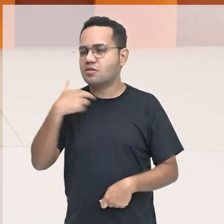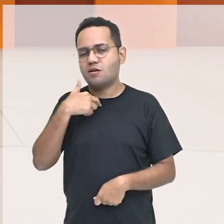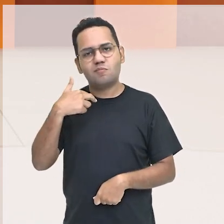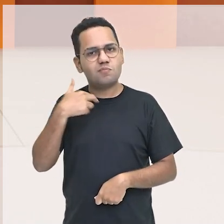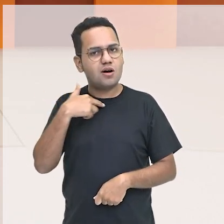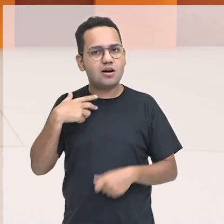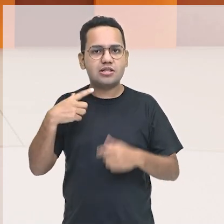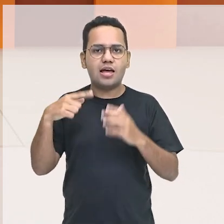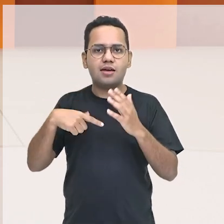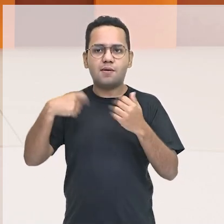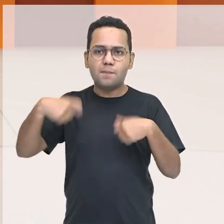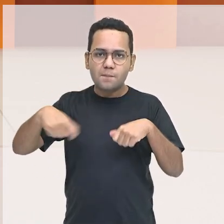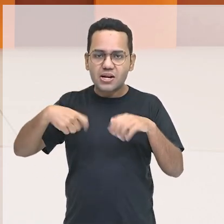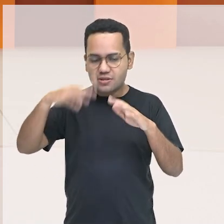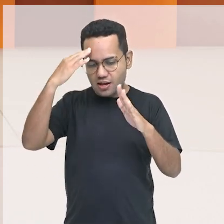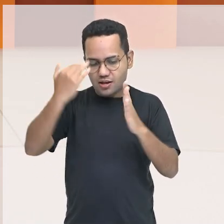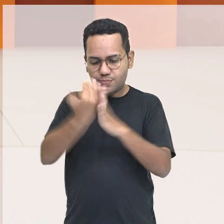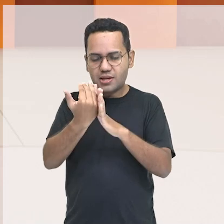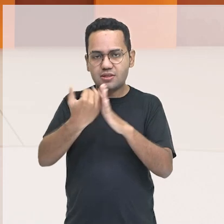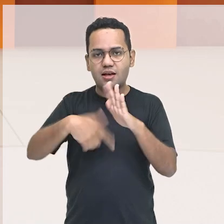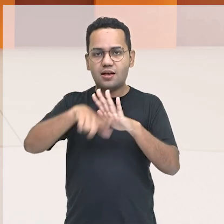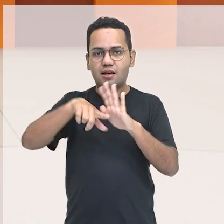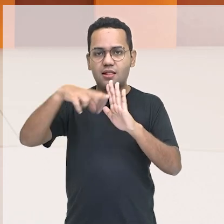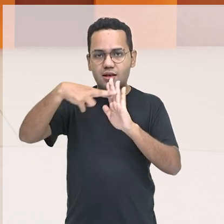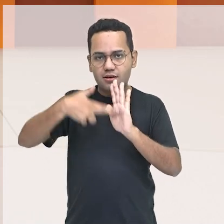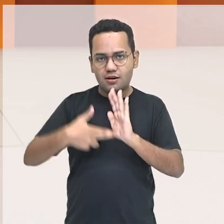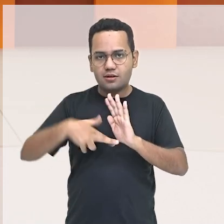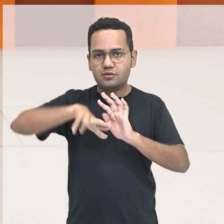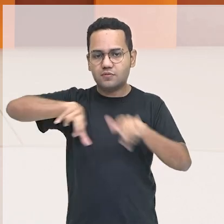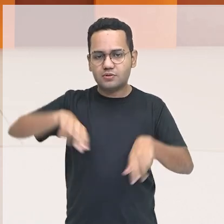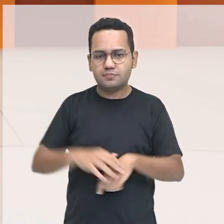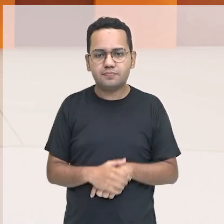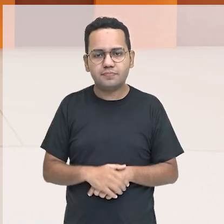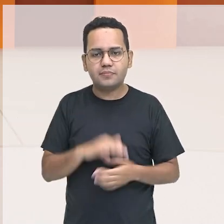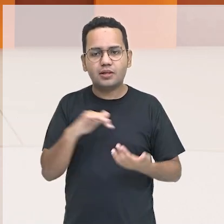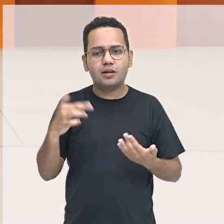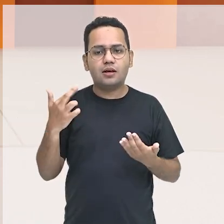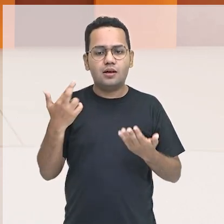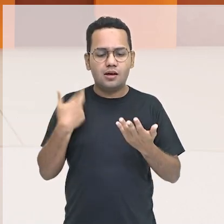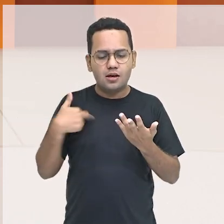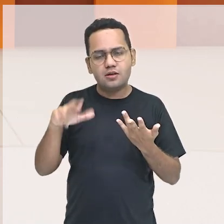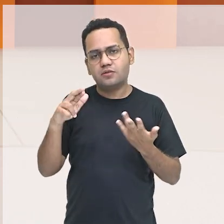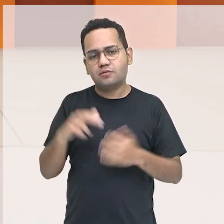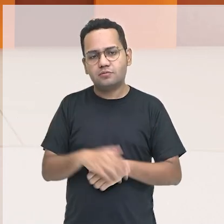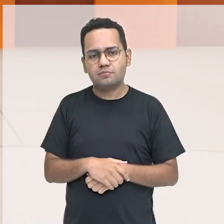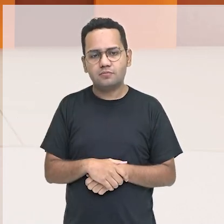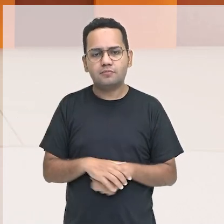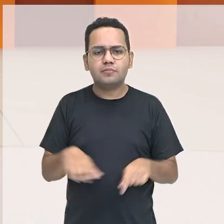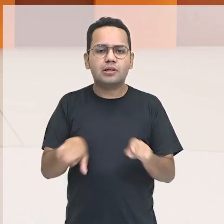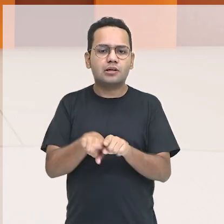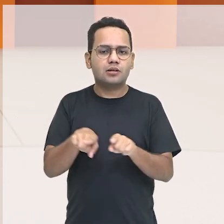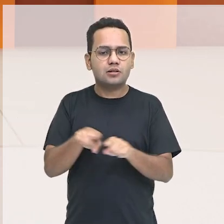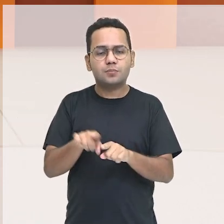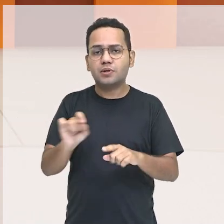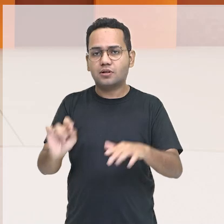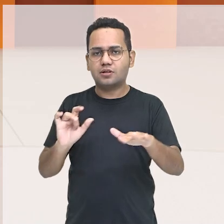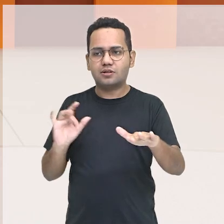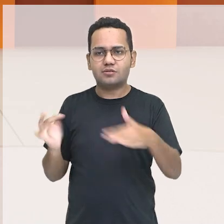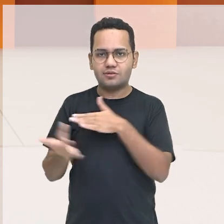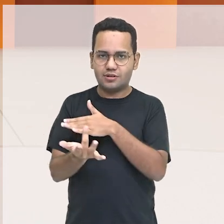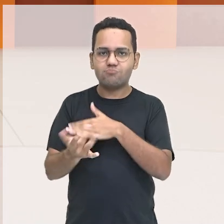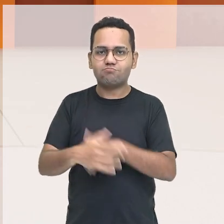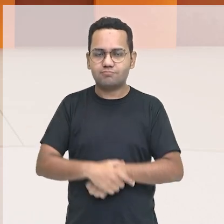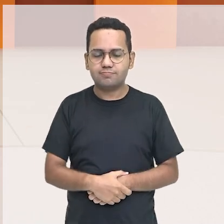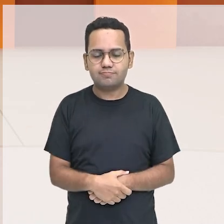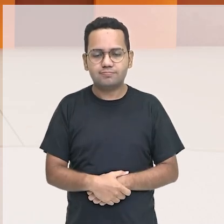A religião, nós já falamos aí da religião, que é um outro mecanismo de controle. E os meios de comunicação de massa, né,